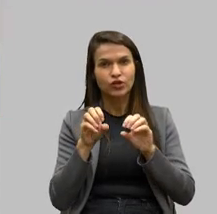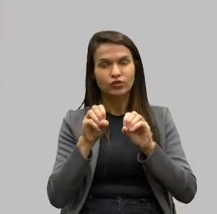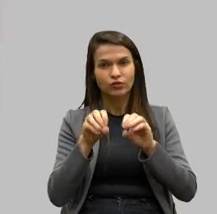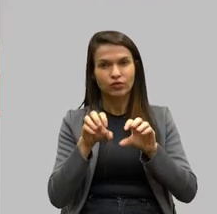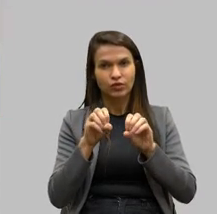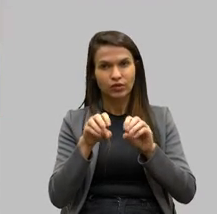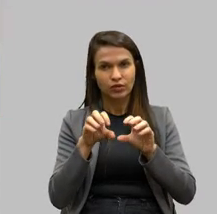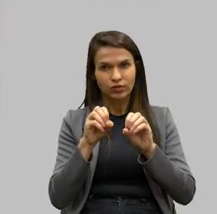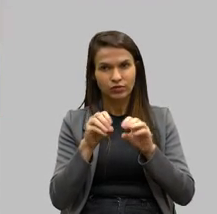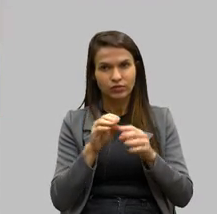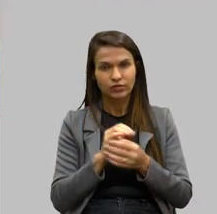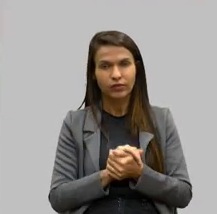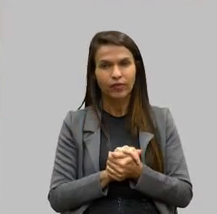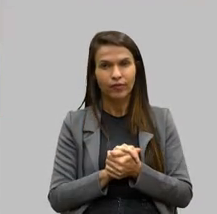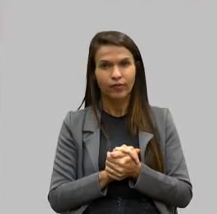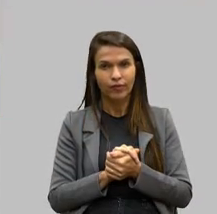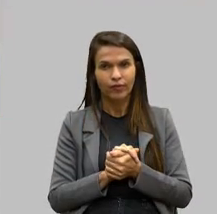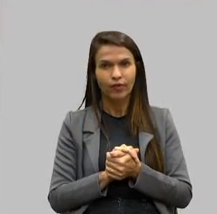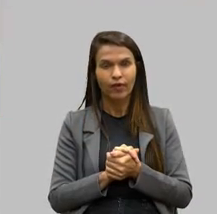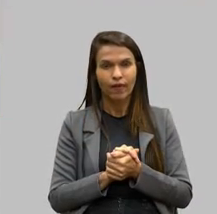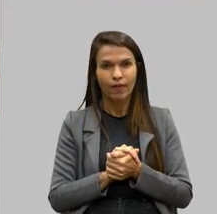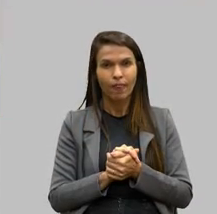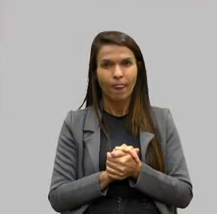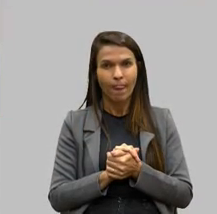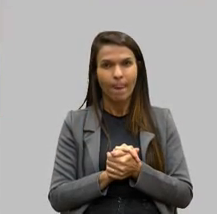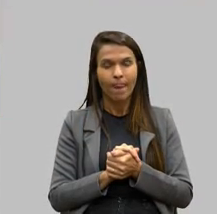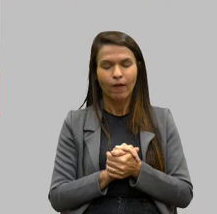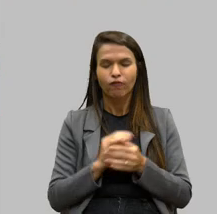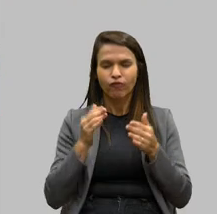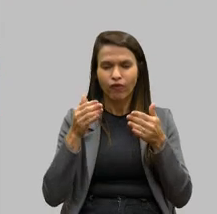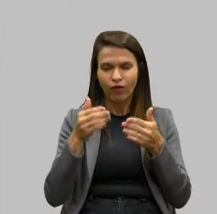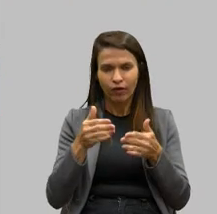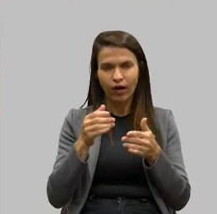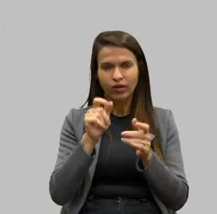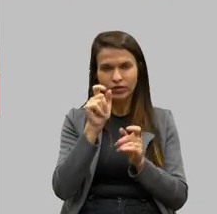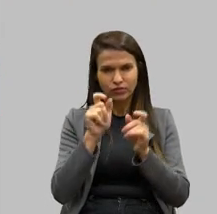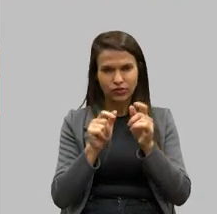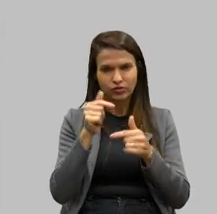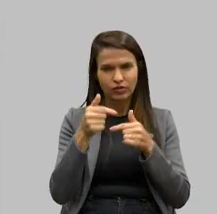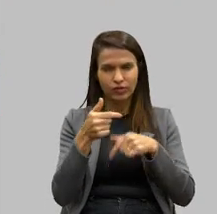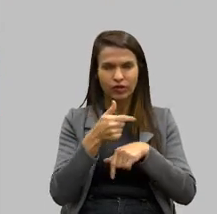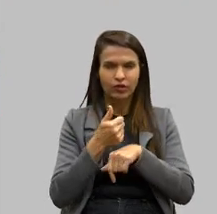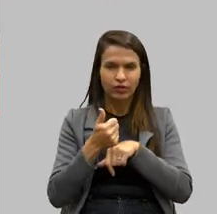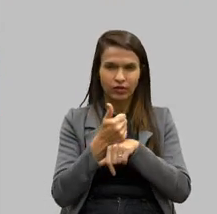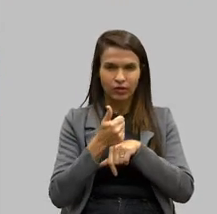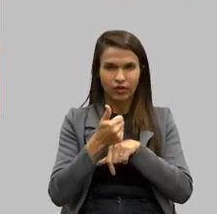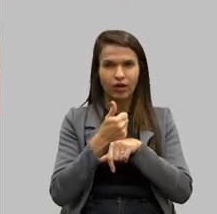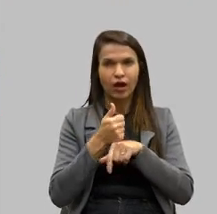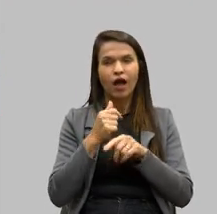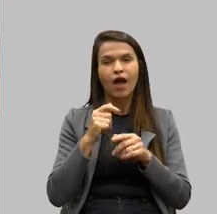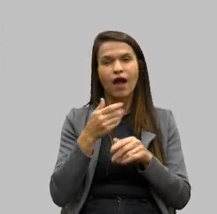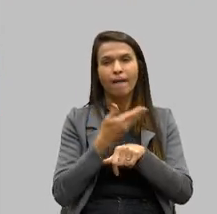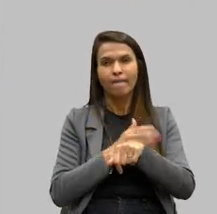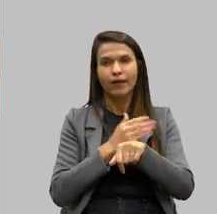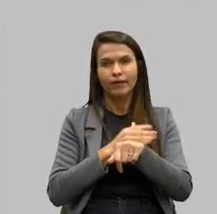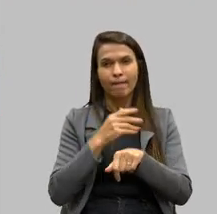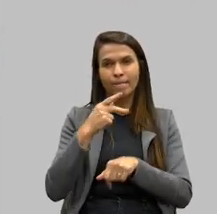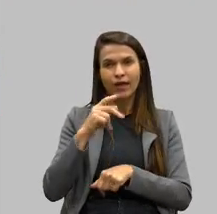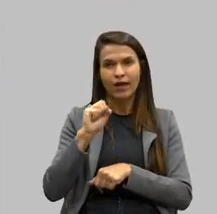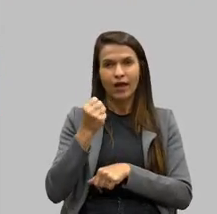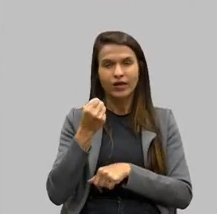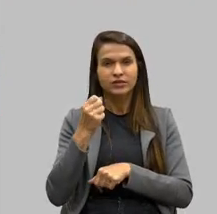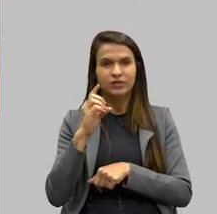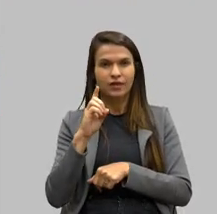Corte do ponto diante do trabalhador que faz a sua luta era a prática do PSDB, do choque de gestão.